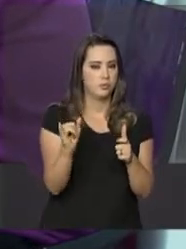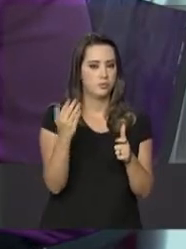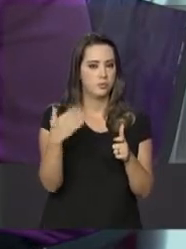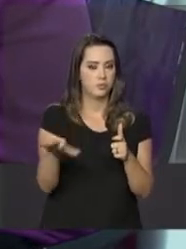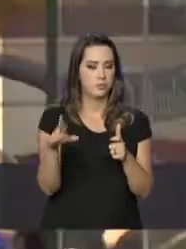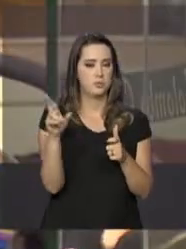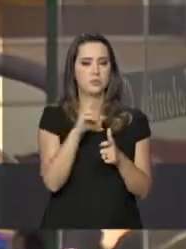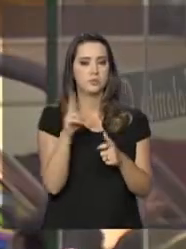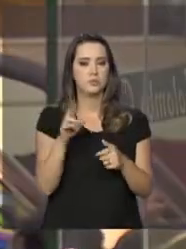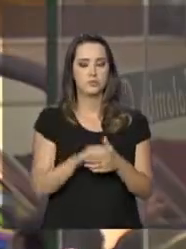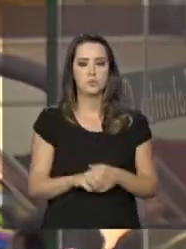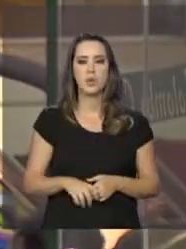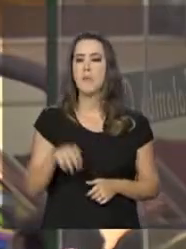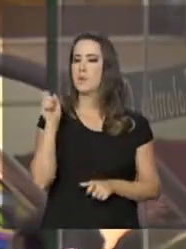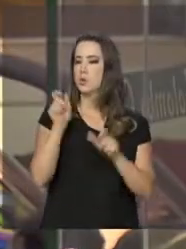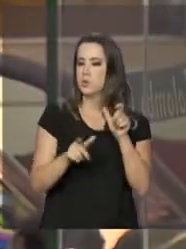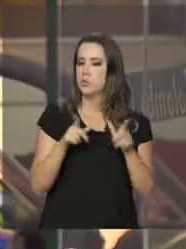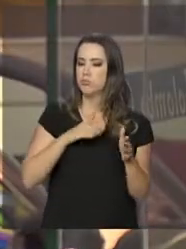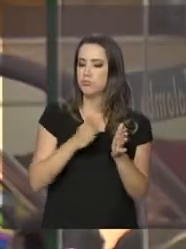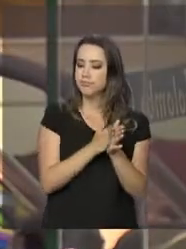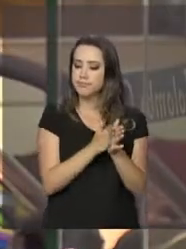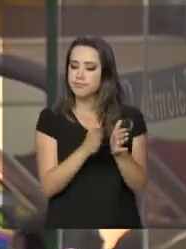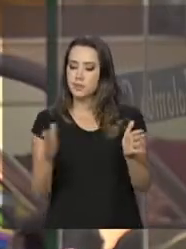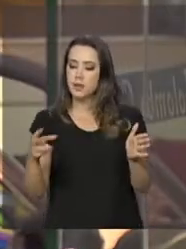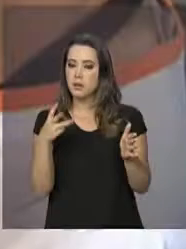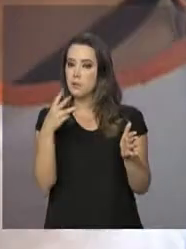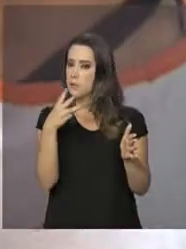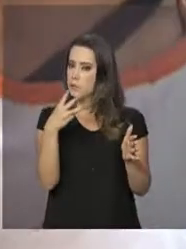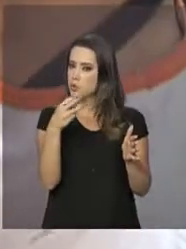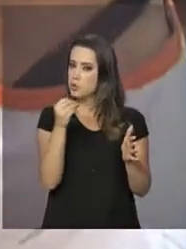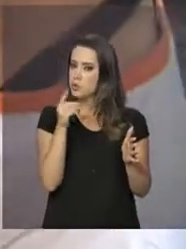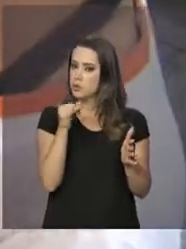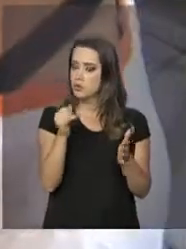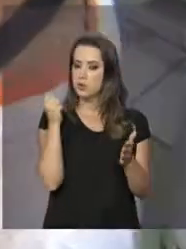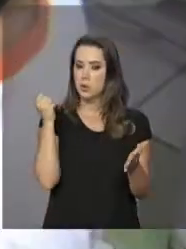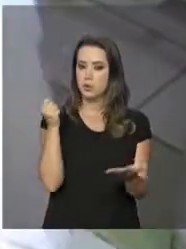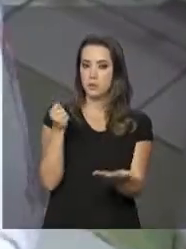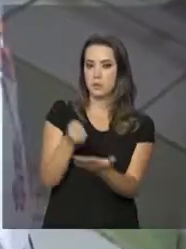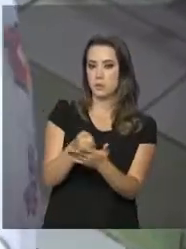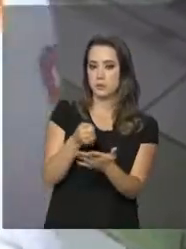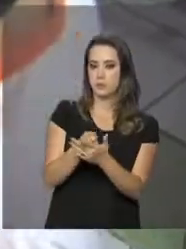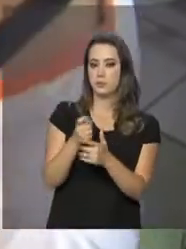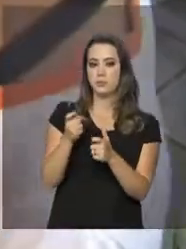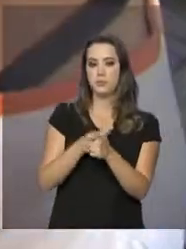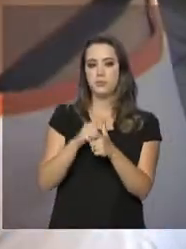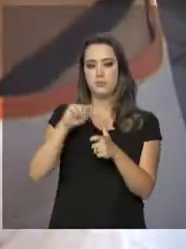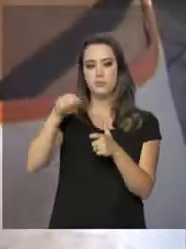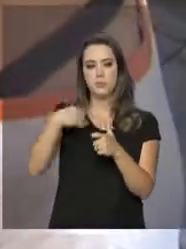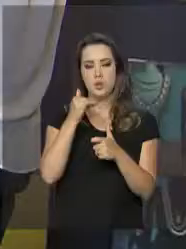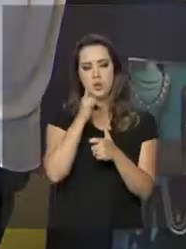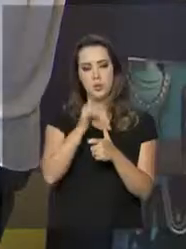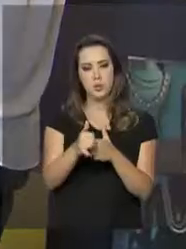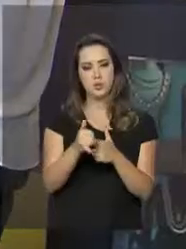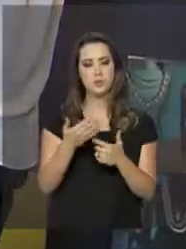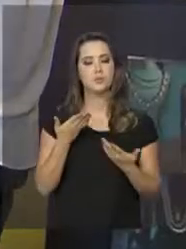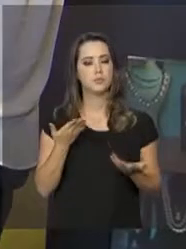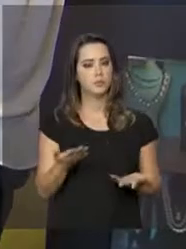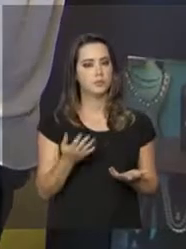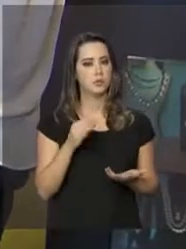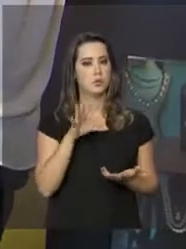meio de reais o contribuinte terá prazo de 30 dias para regularizar os débitos após receber a notificação